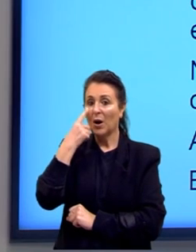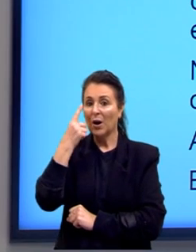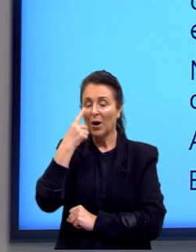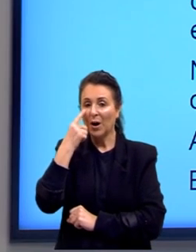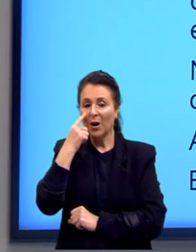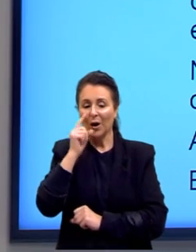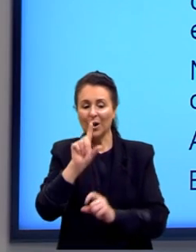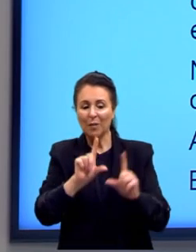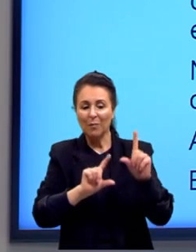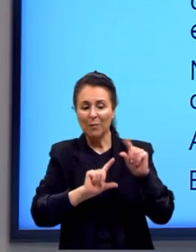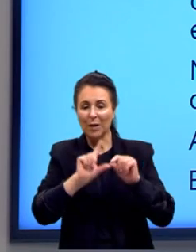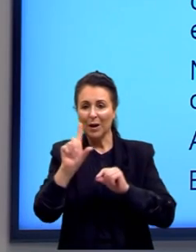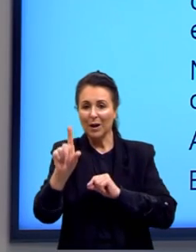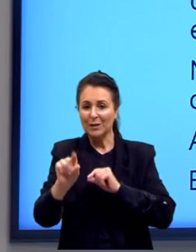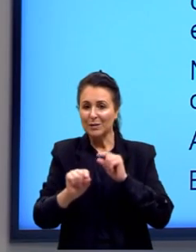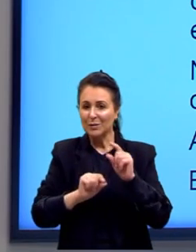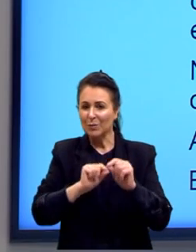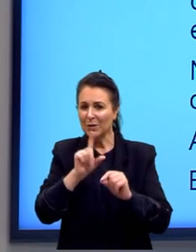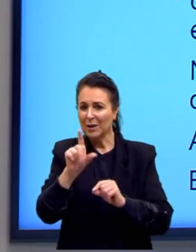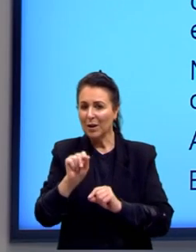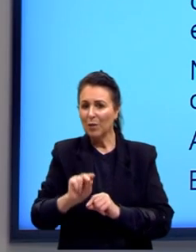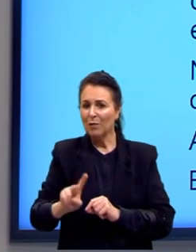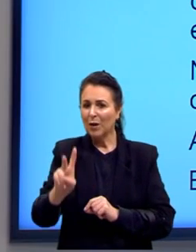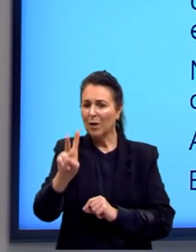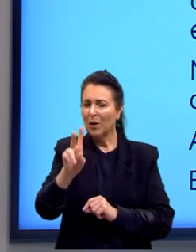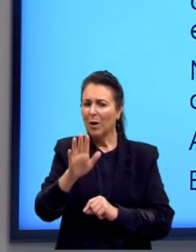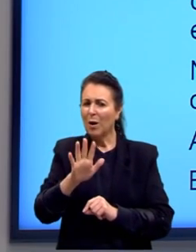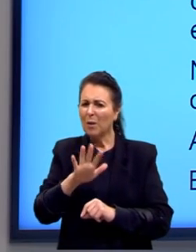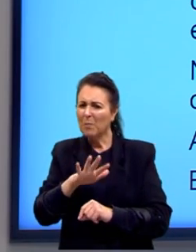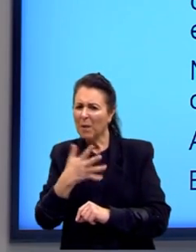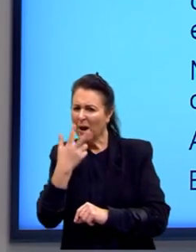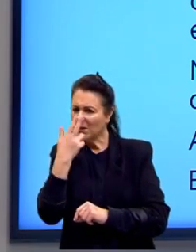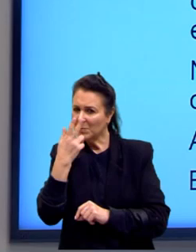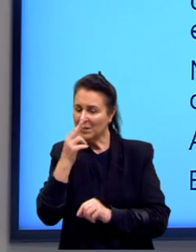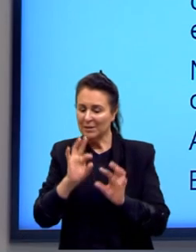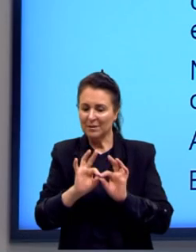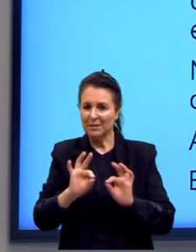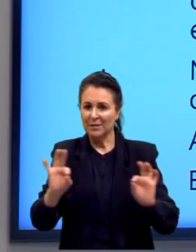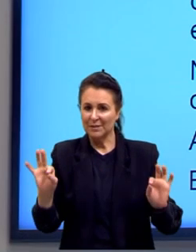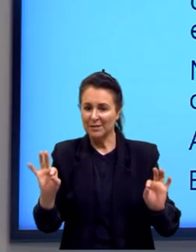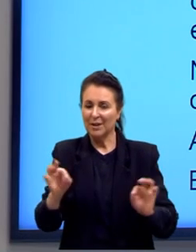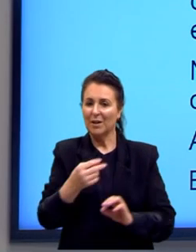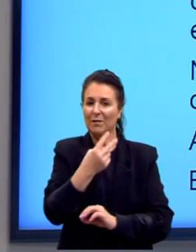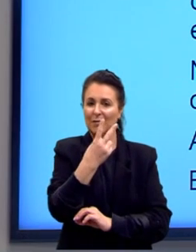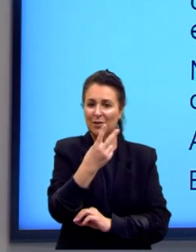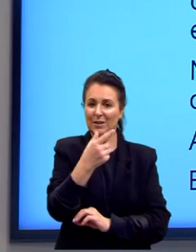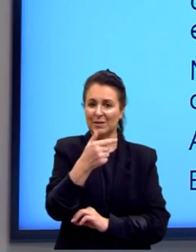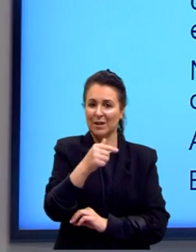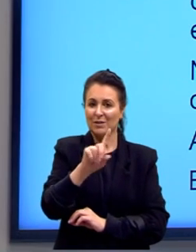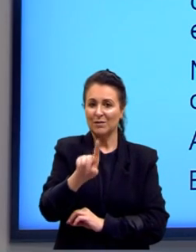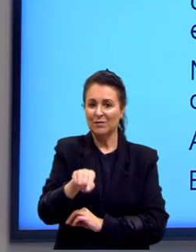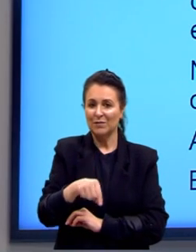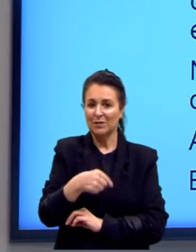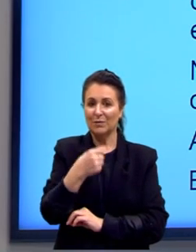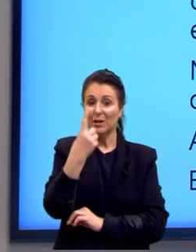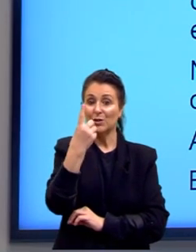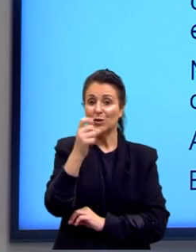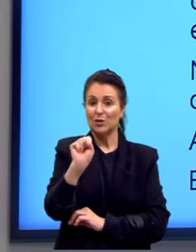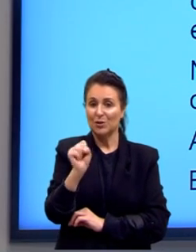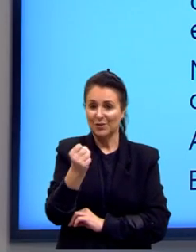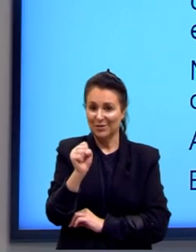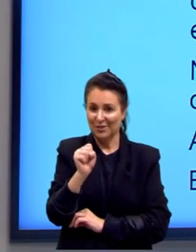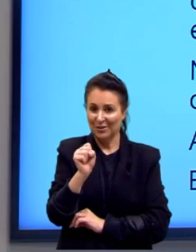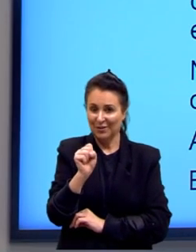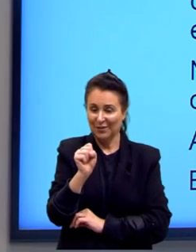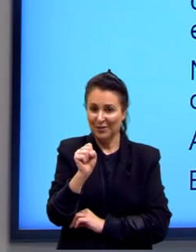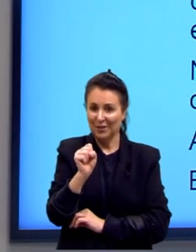nossas alternativas então o valor que mais se aproxima né da medida seria 27,18